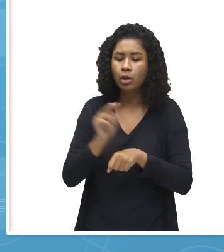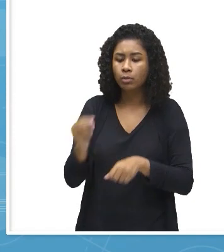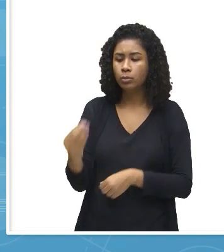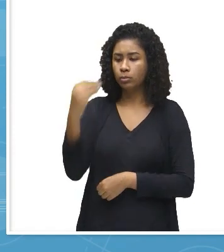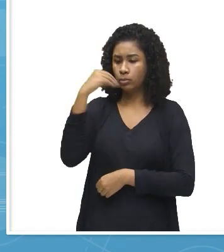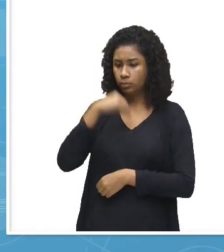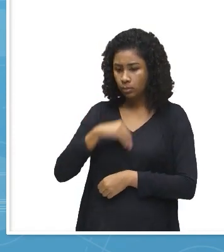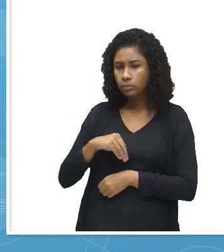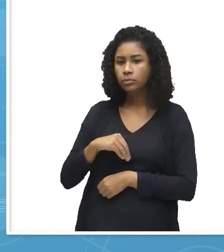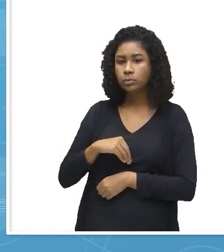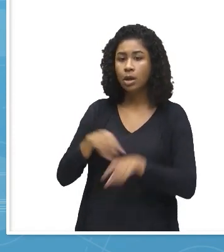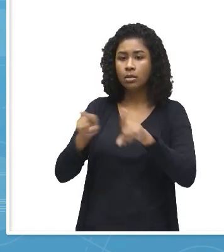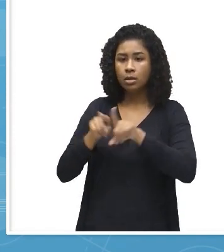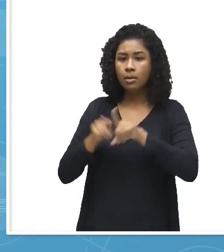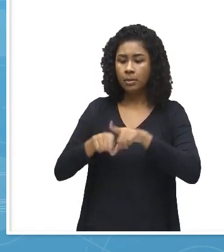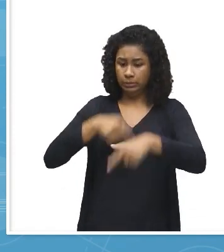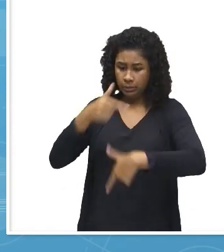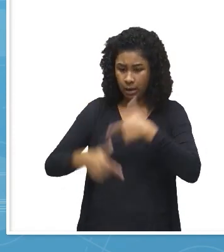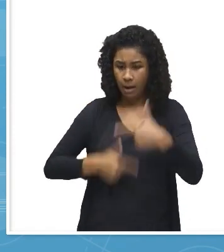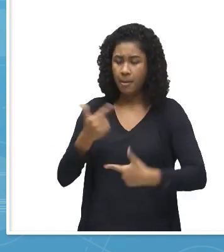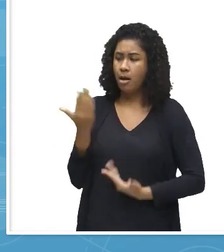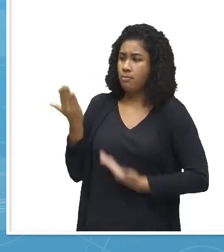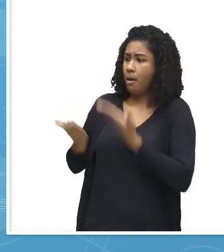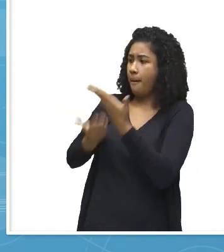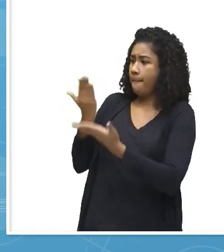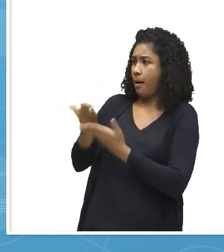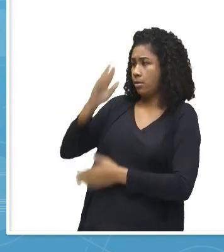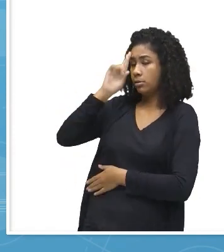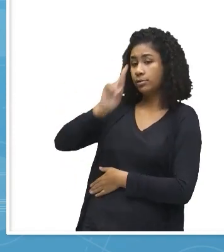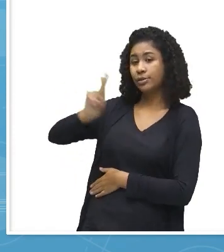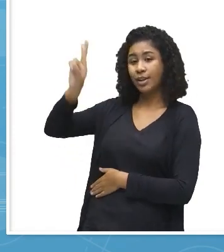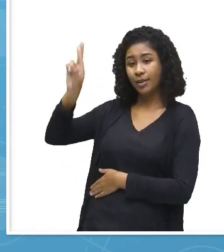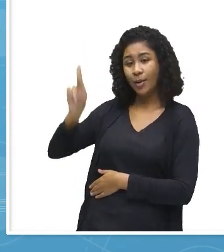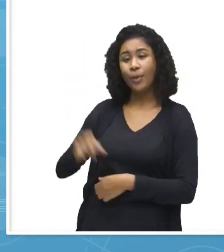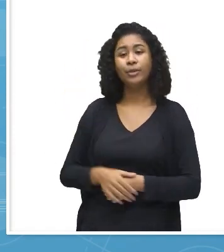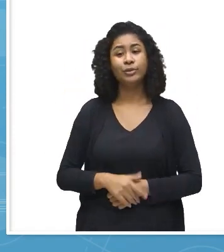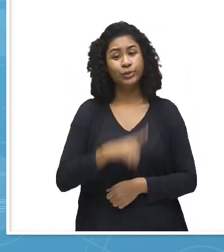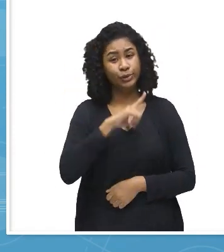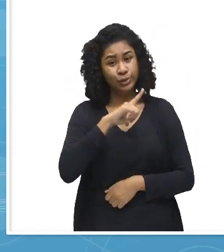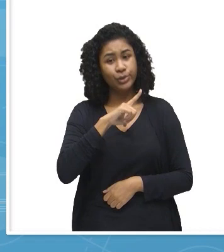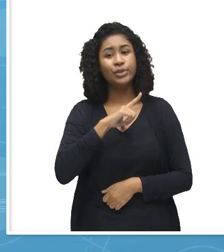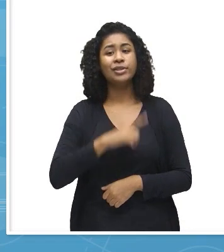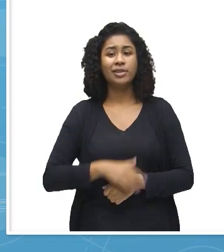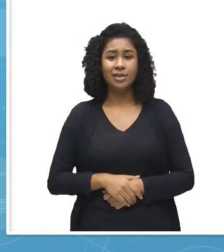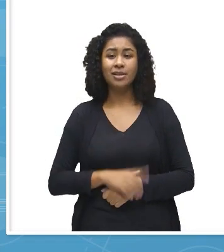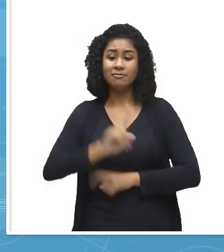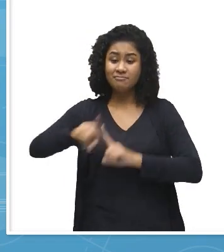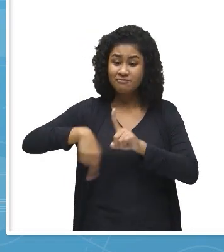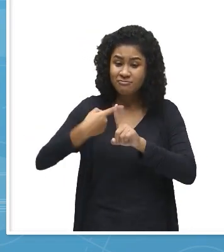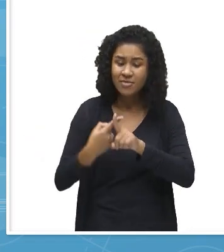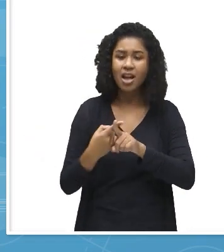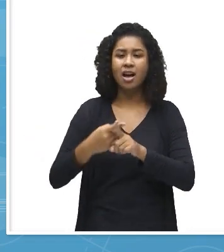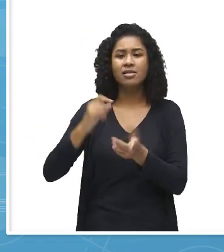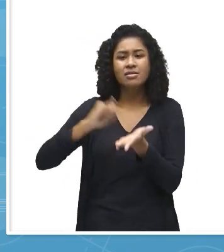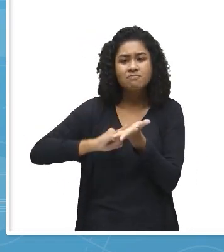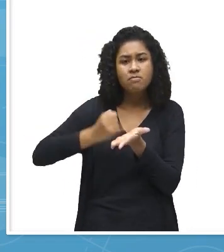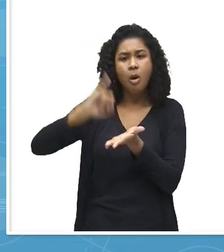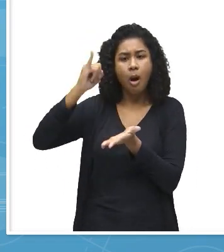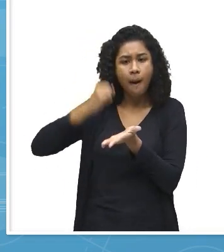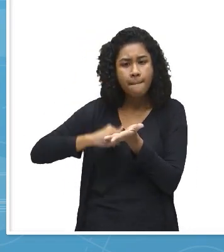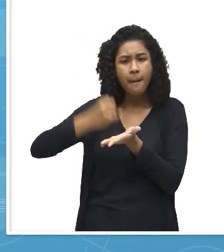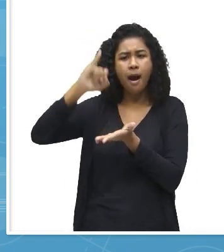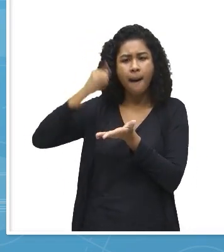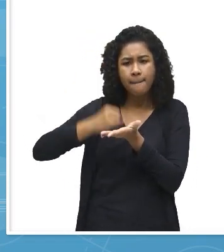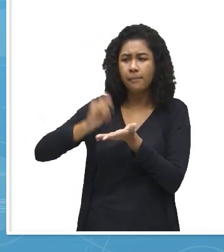para o senhor feudal. Isso mesmo, ele produzia para o senhor feudal e ainda pagava alguns